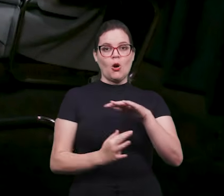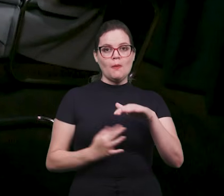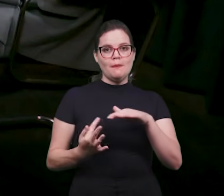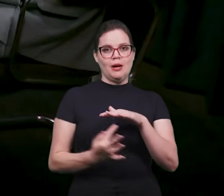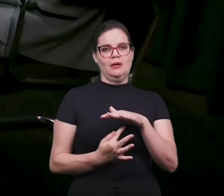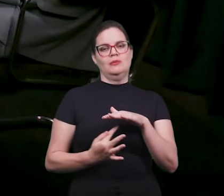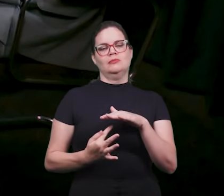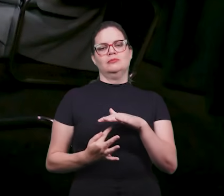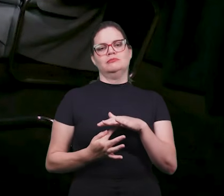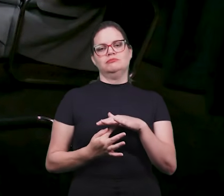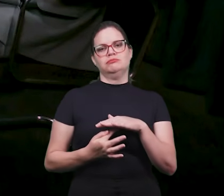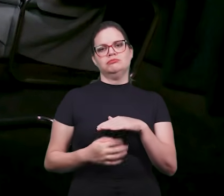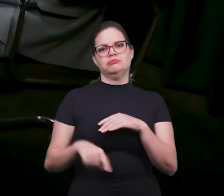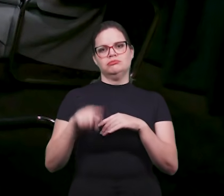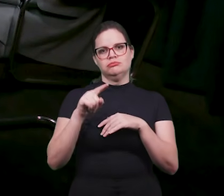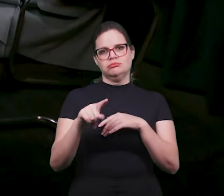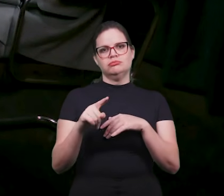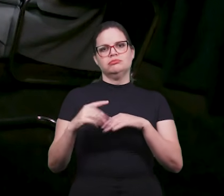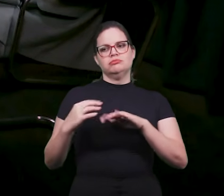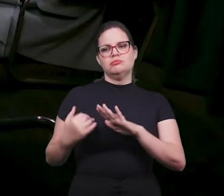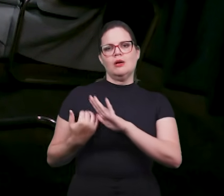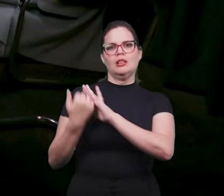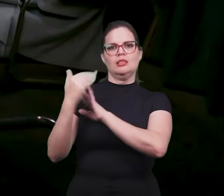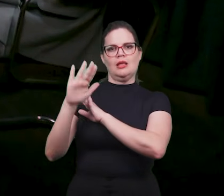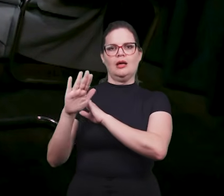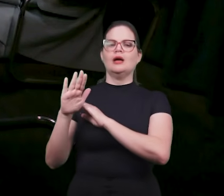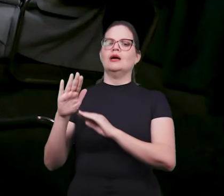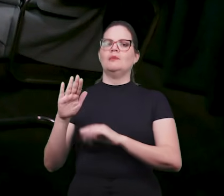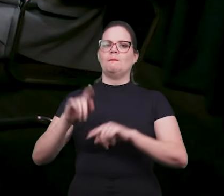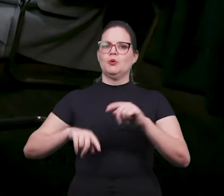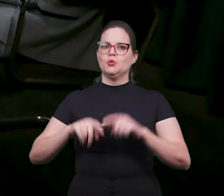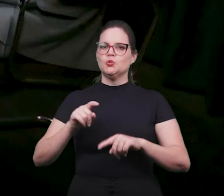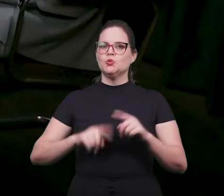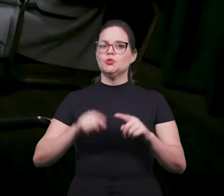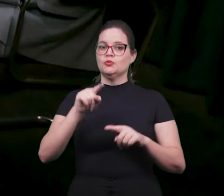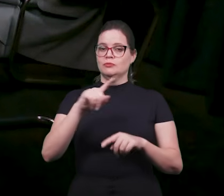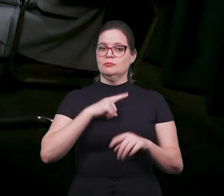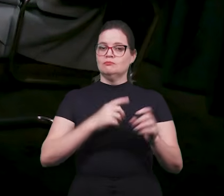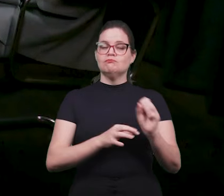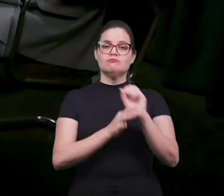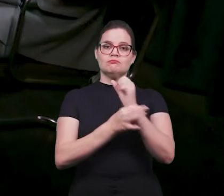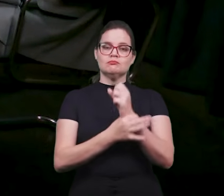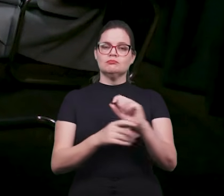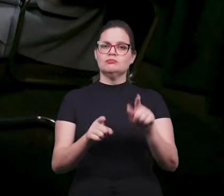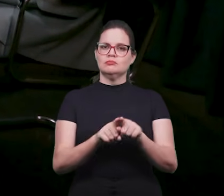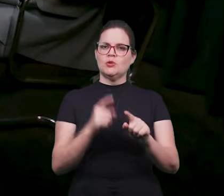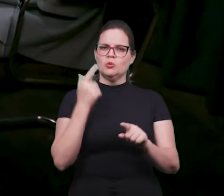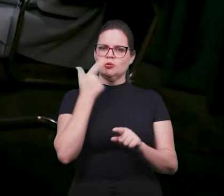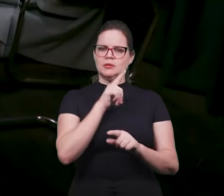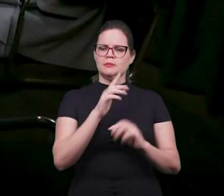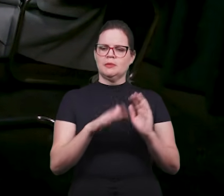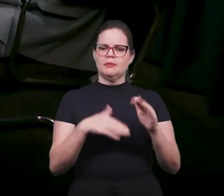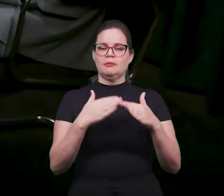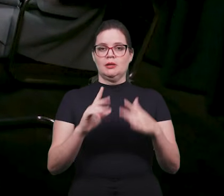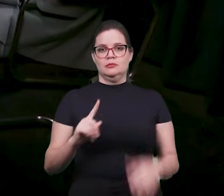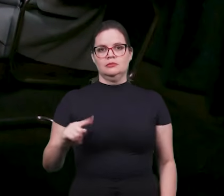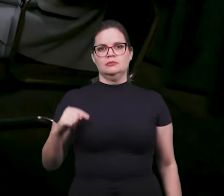formaliza, até para você enviar esse produto, para você ter uma garantia, para você